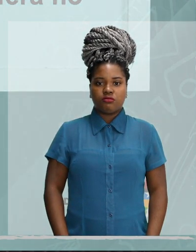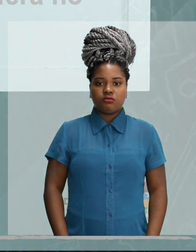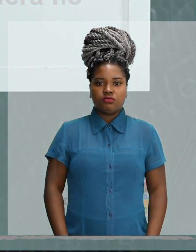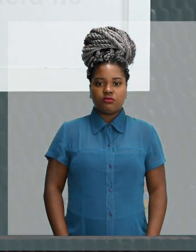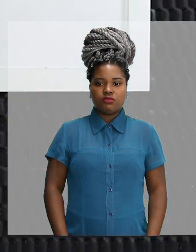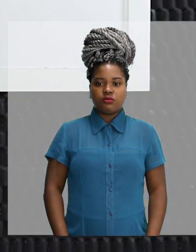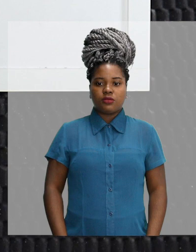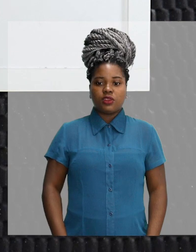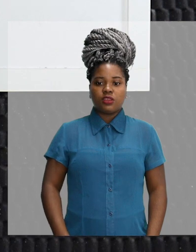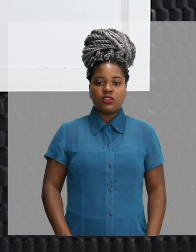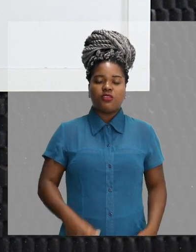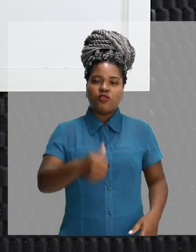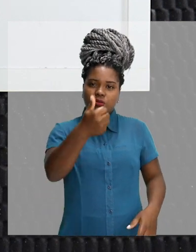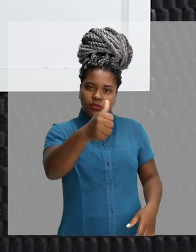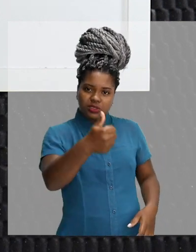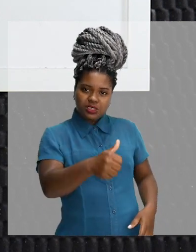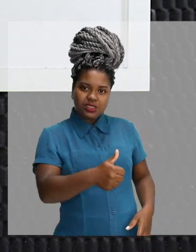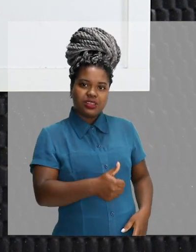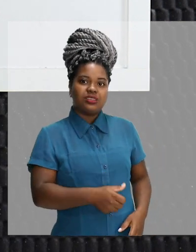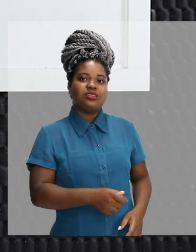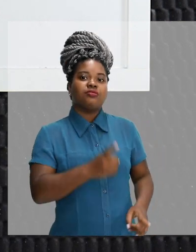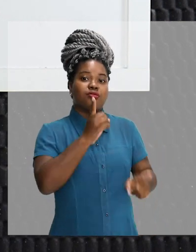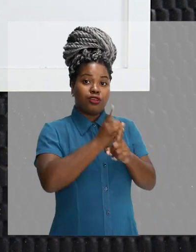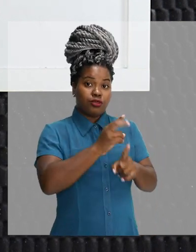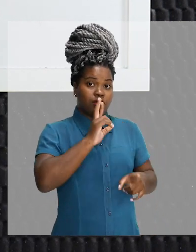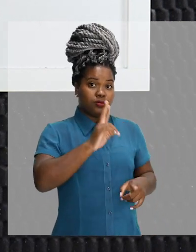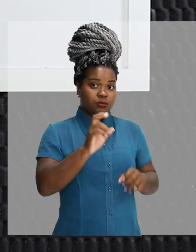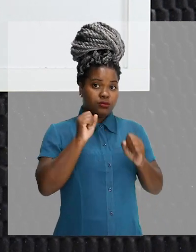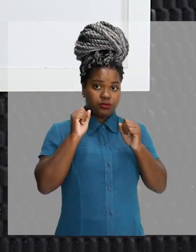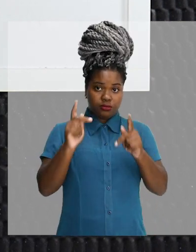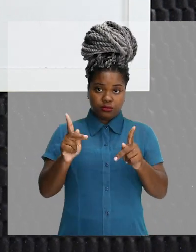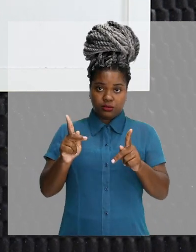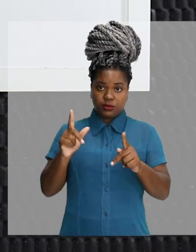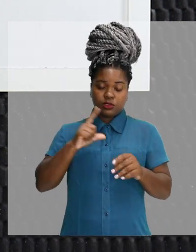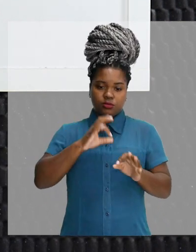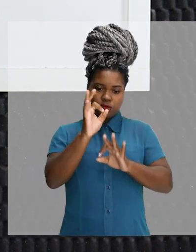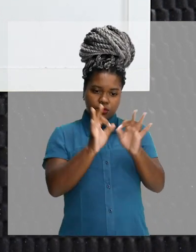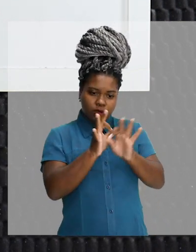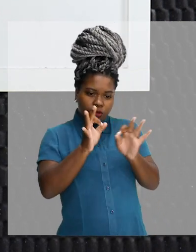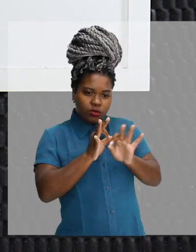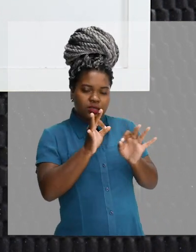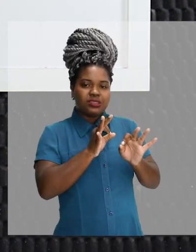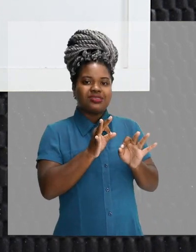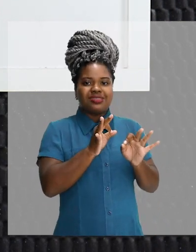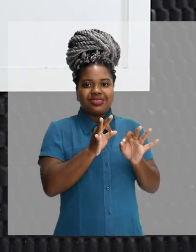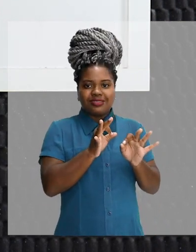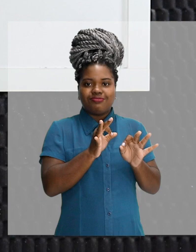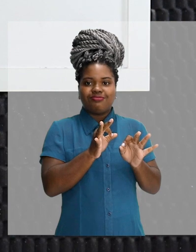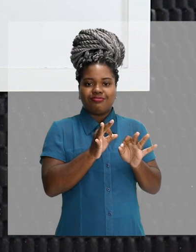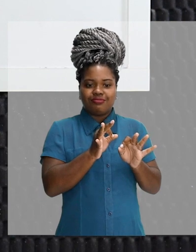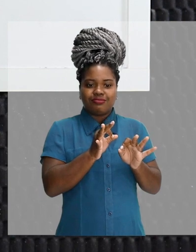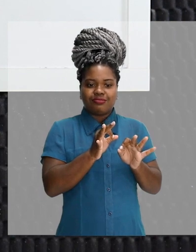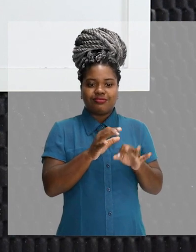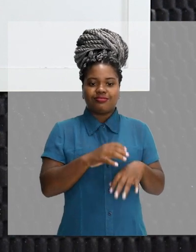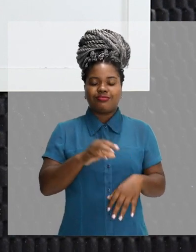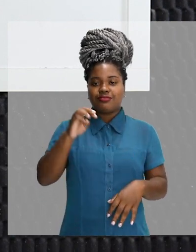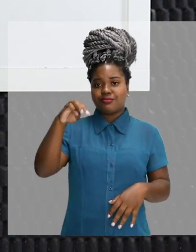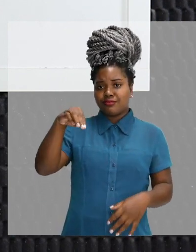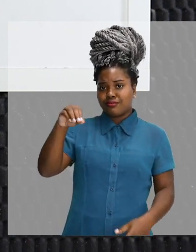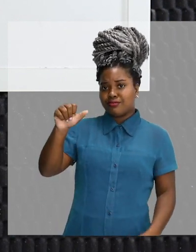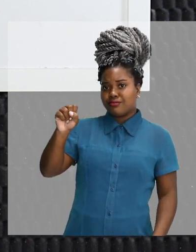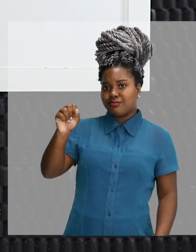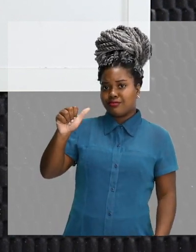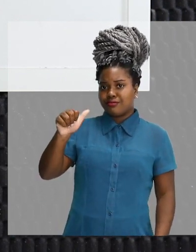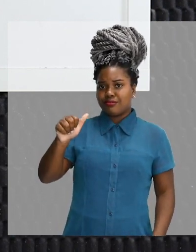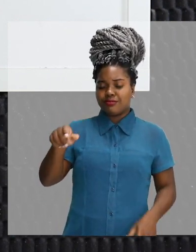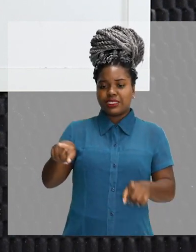Então vamos à resolução. Então vamos separar os dados, certo? Os dados da questão, a massa, a